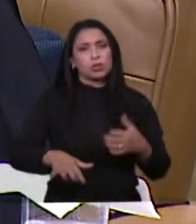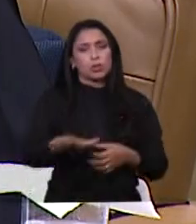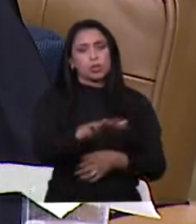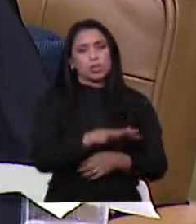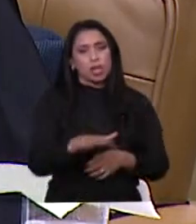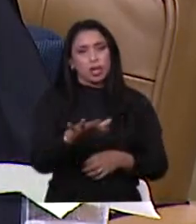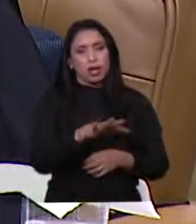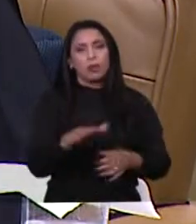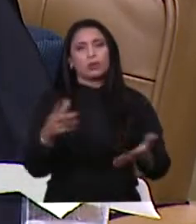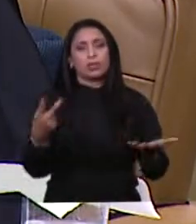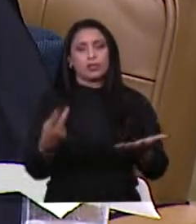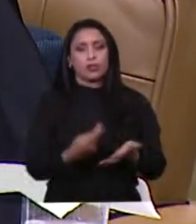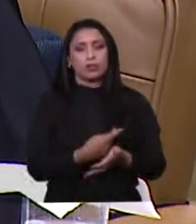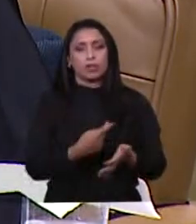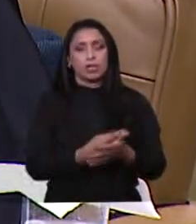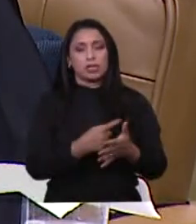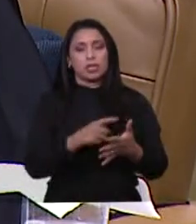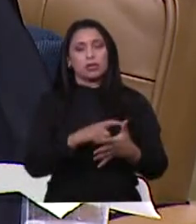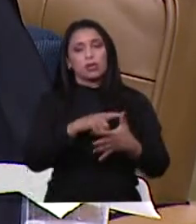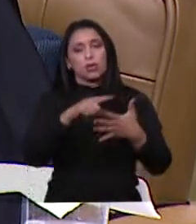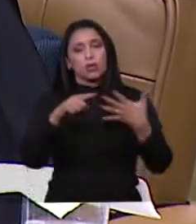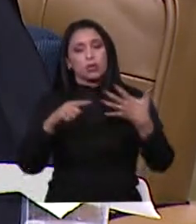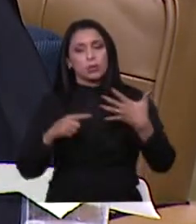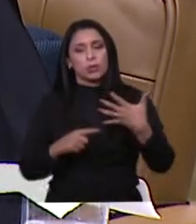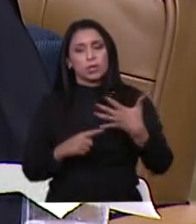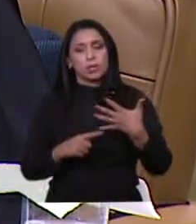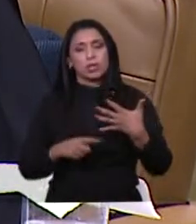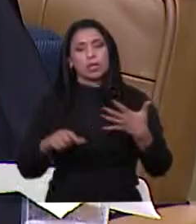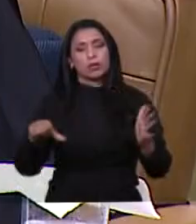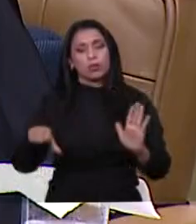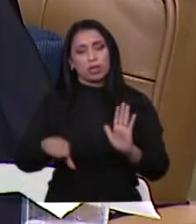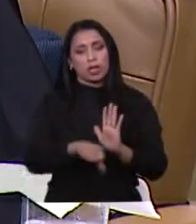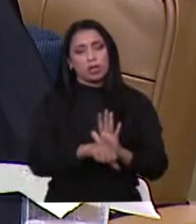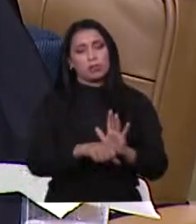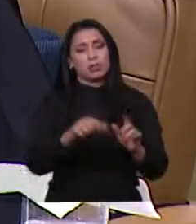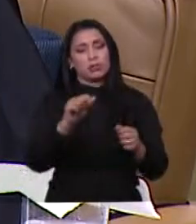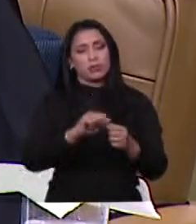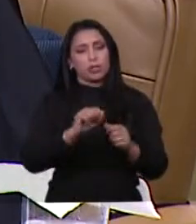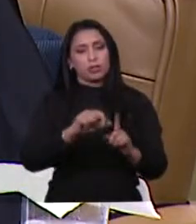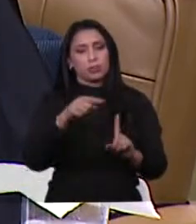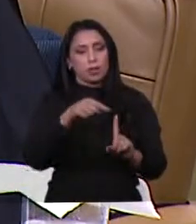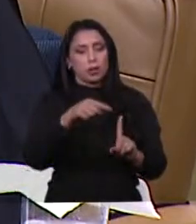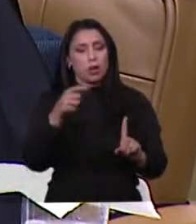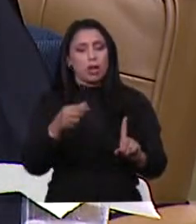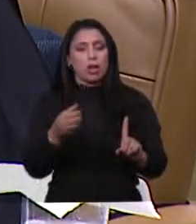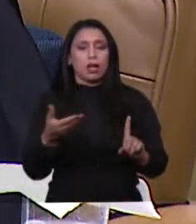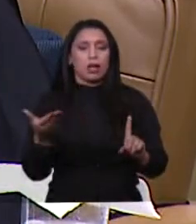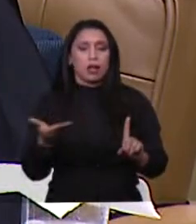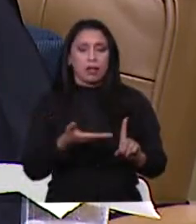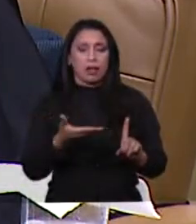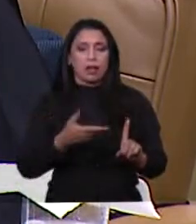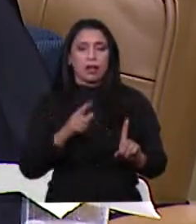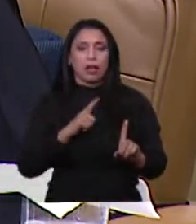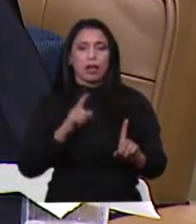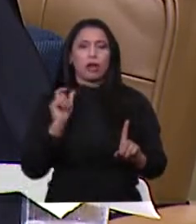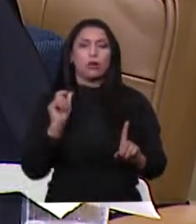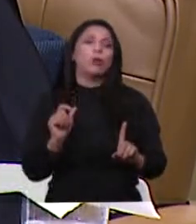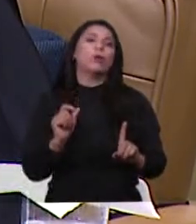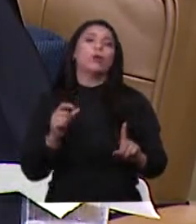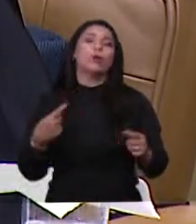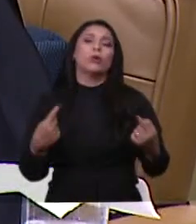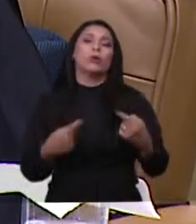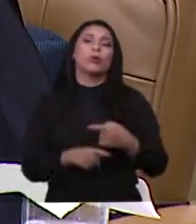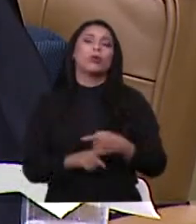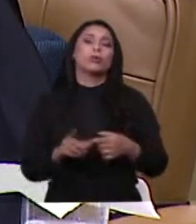judiciais no contexto dos 5 crimes praticados por Aécio Lúcio Costa Pereira, valorando negativamente